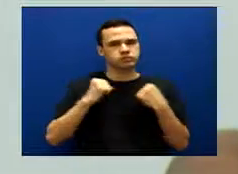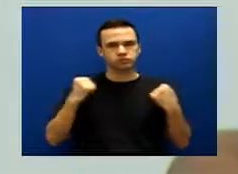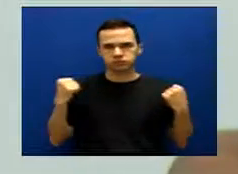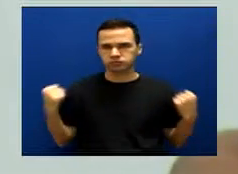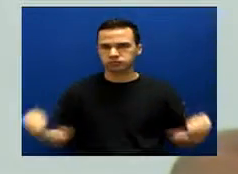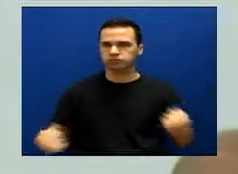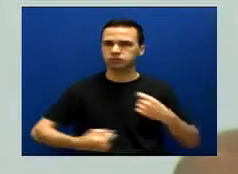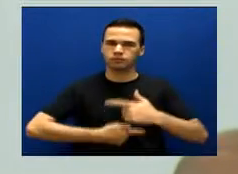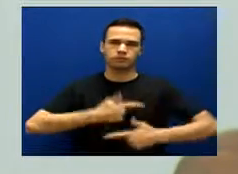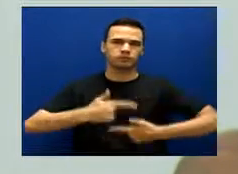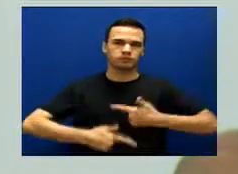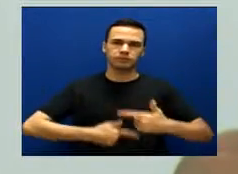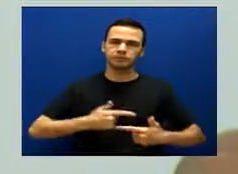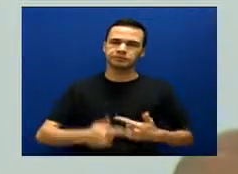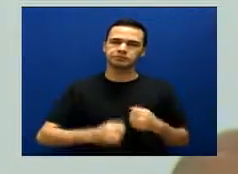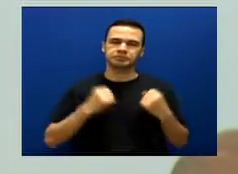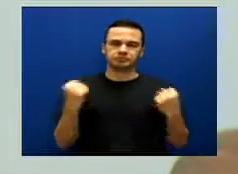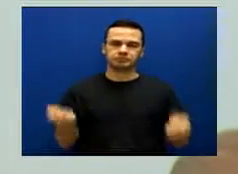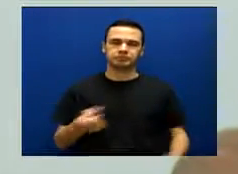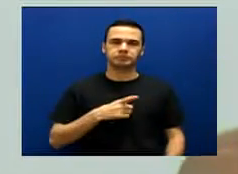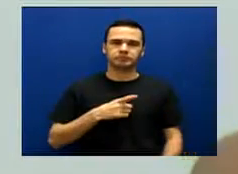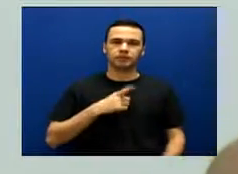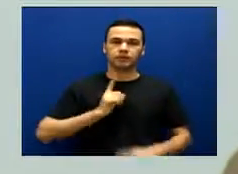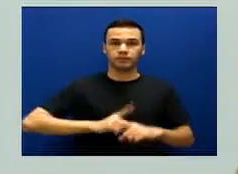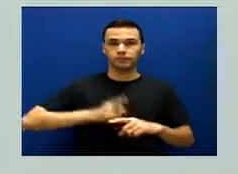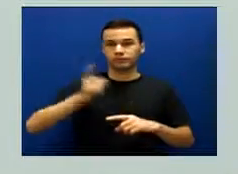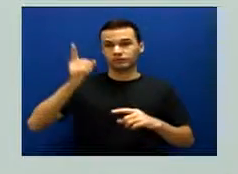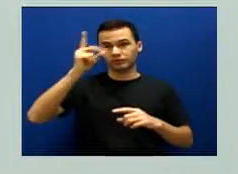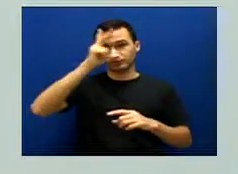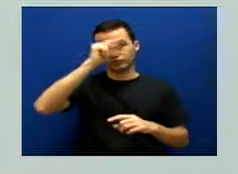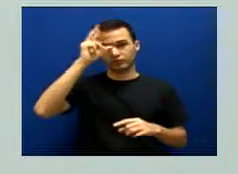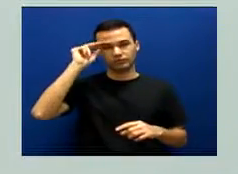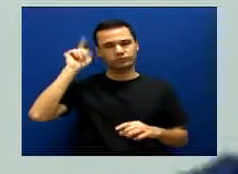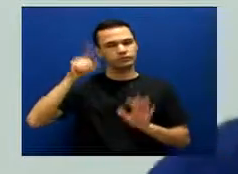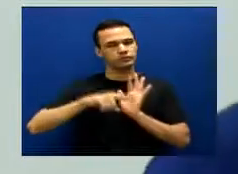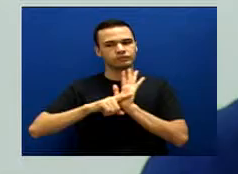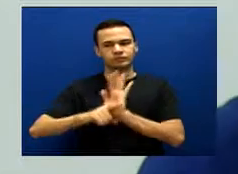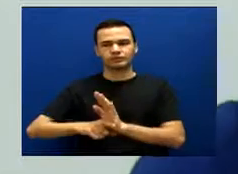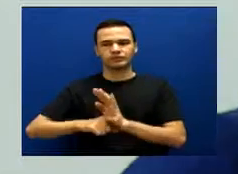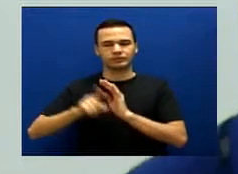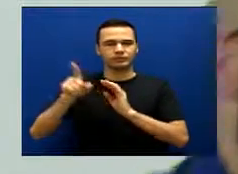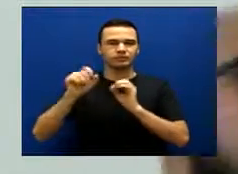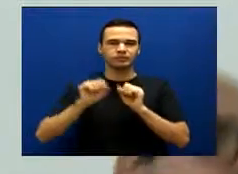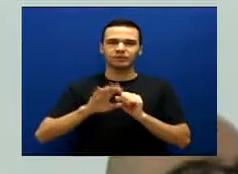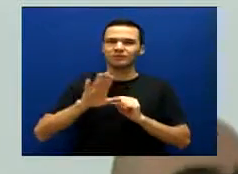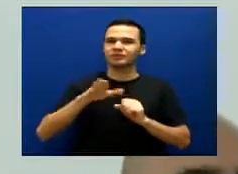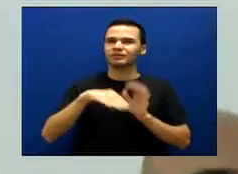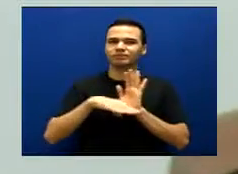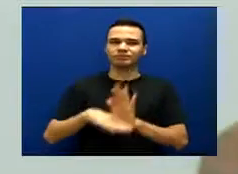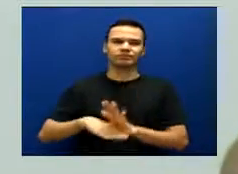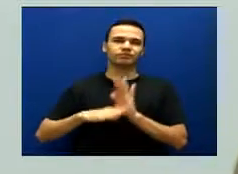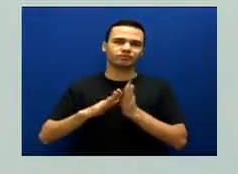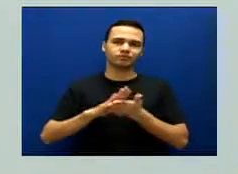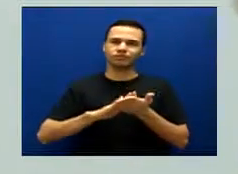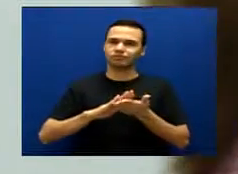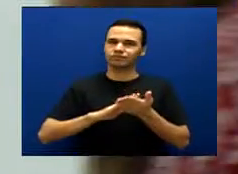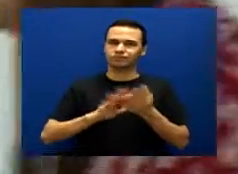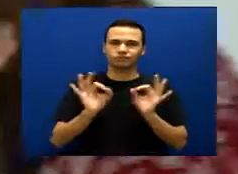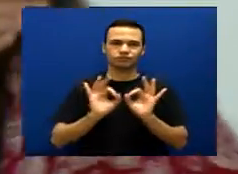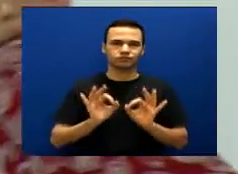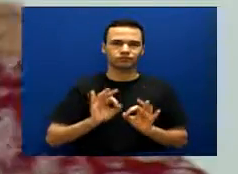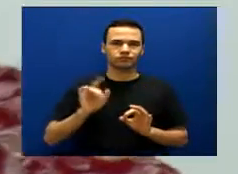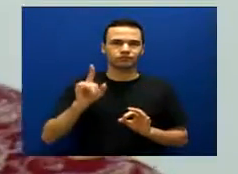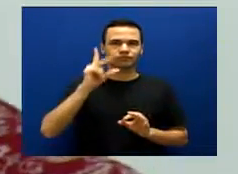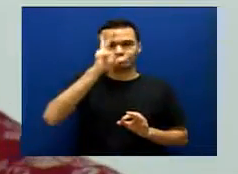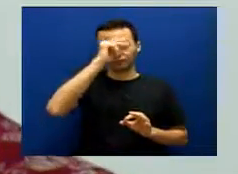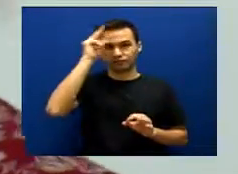e determinação. Porque o poder público poderia ter ajudado muito mais. Todos os últimos prefeitos que